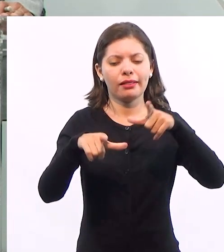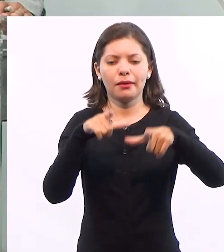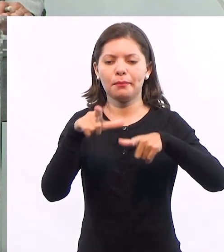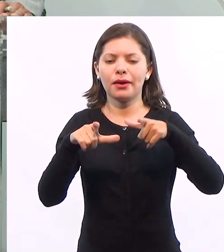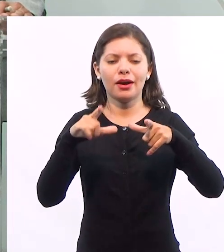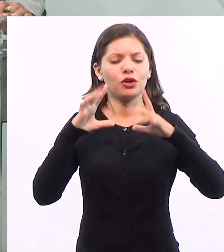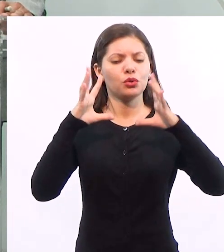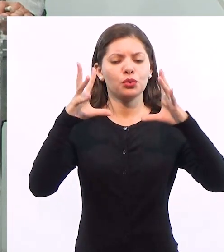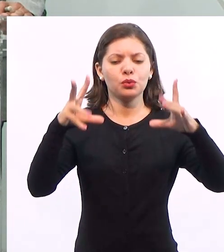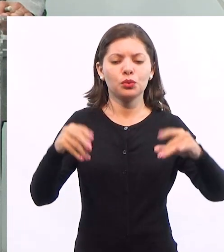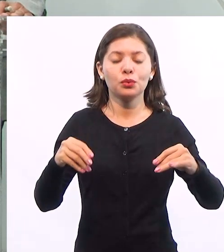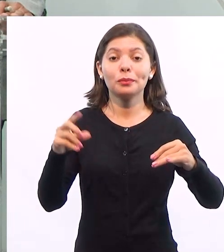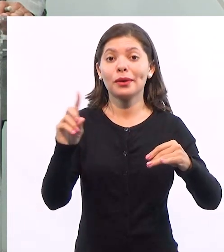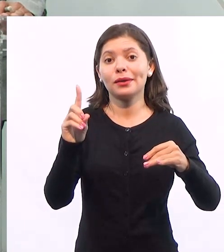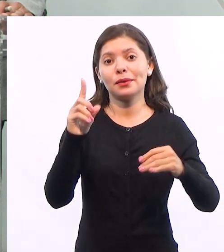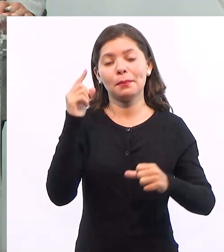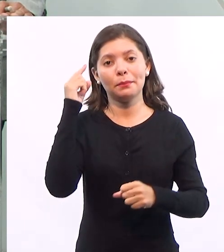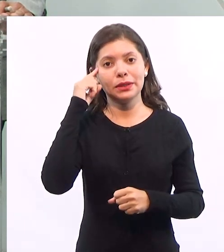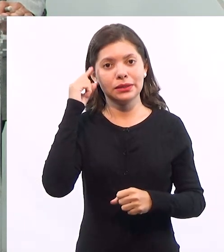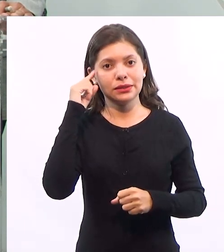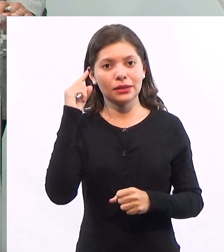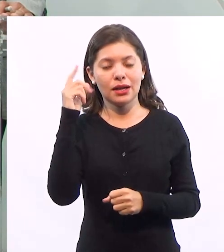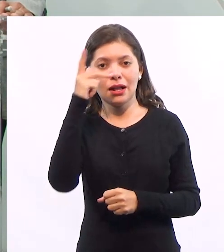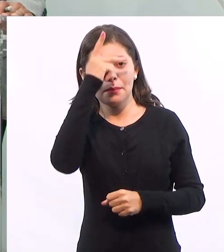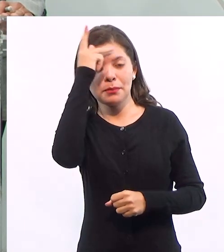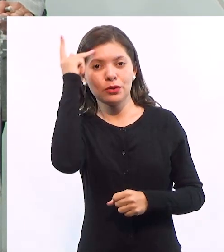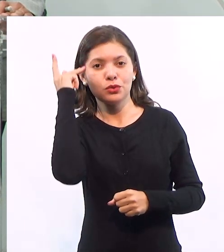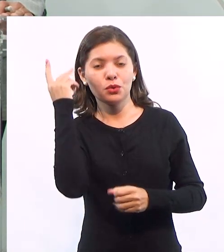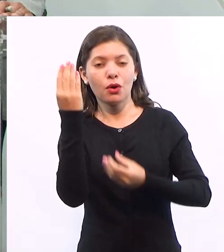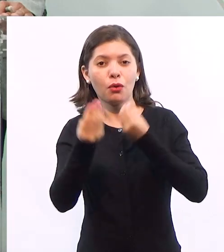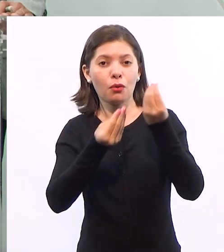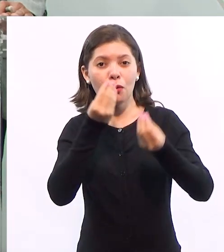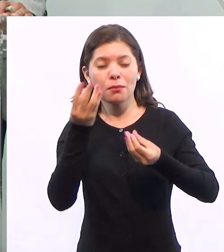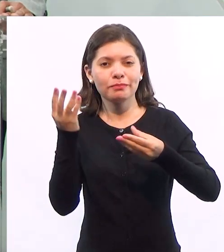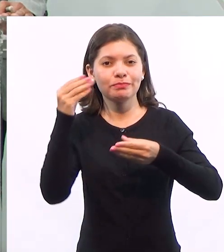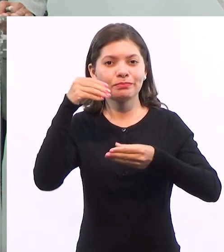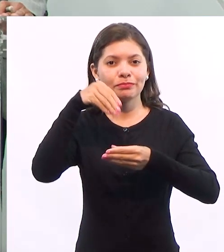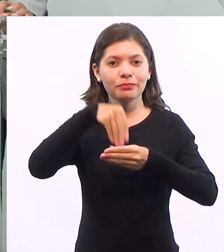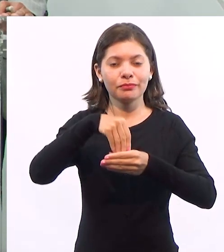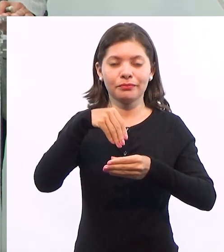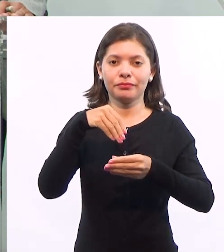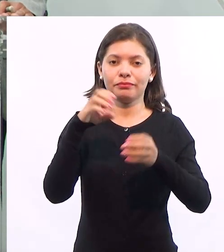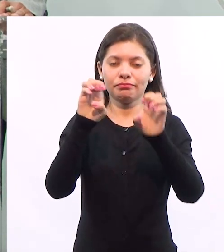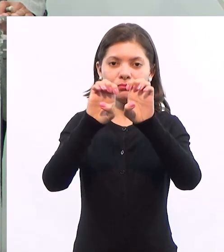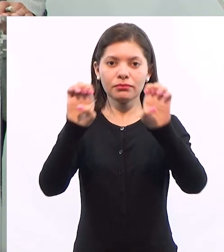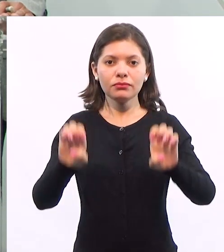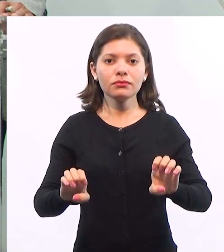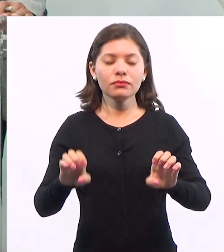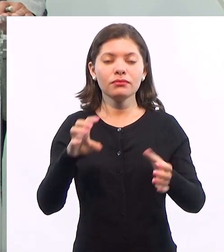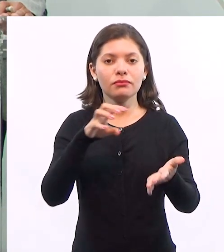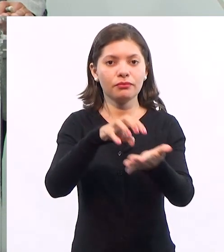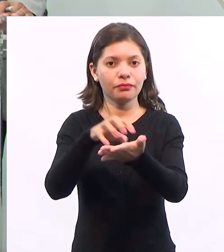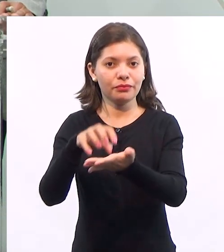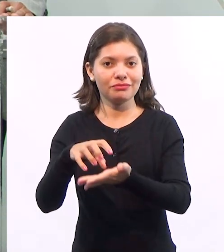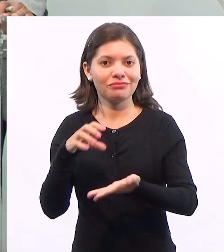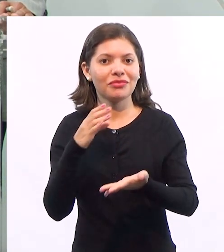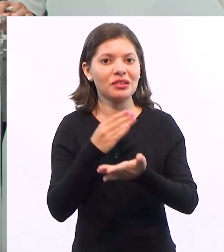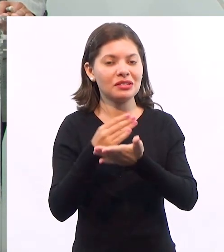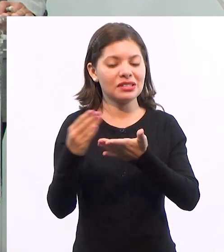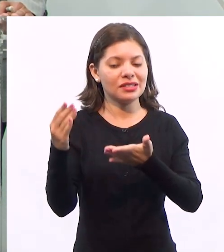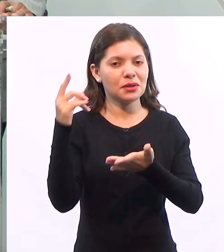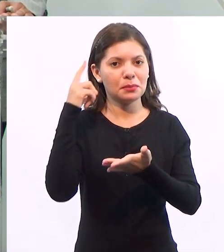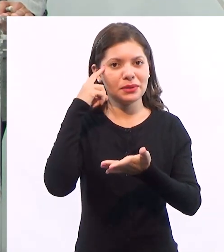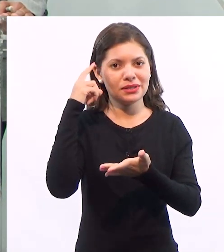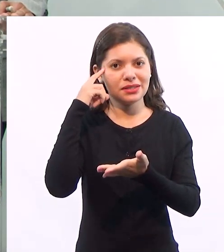não pensar na pessoa, mas se eu não pensar como esta pessoa vai estar encaixada dentro da estrutura organizacional? Começa a